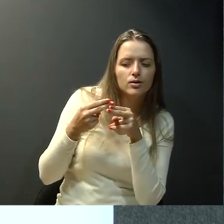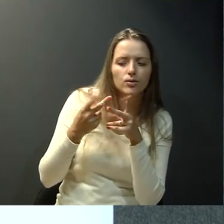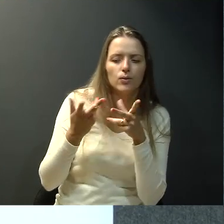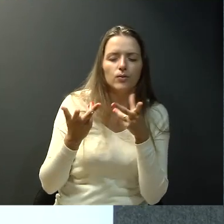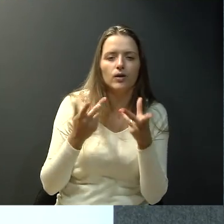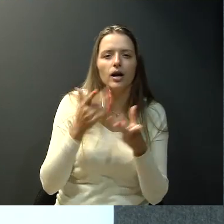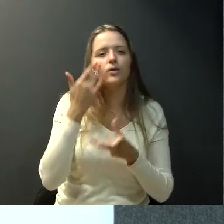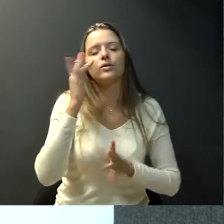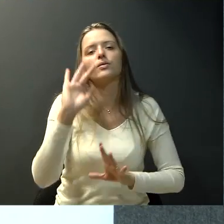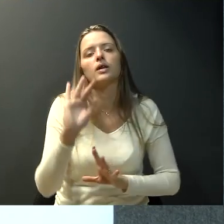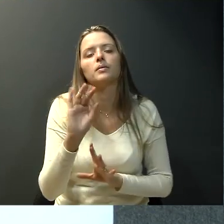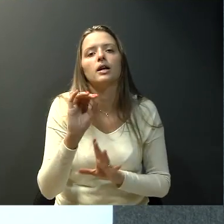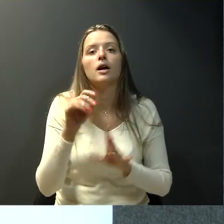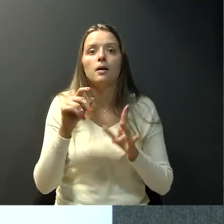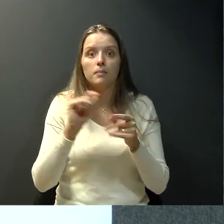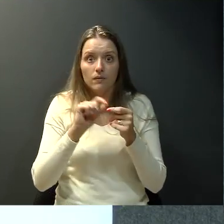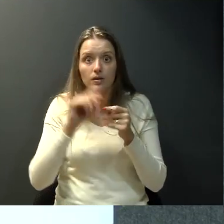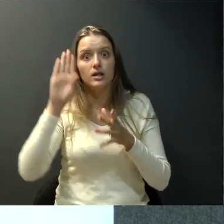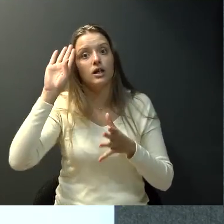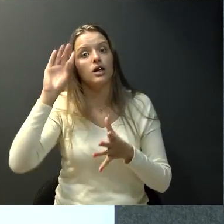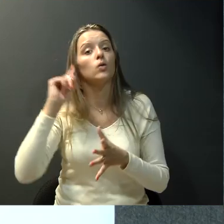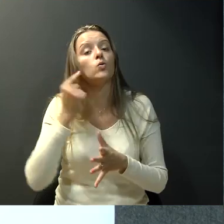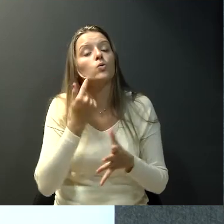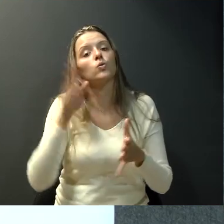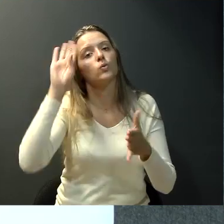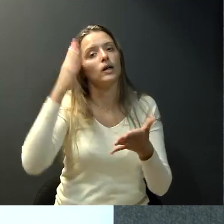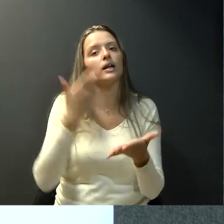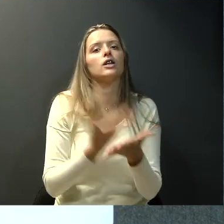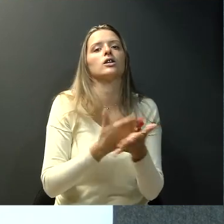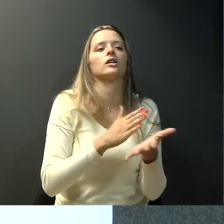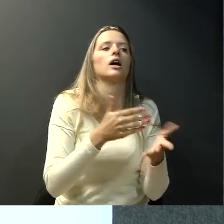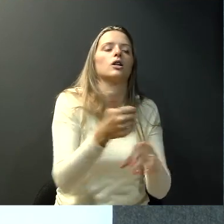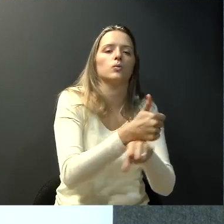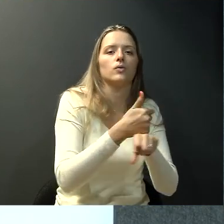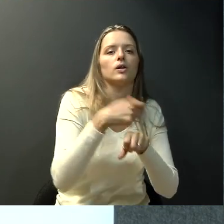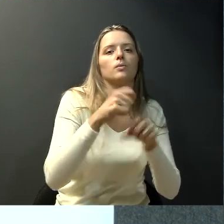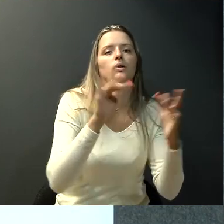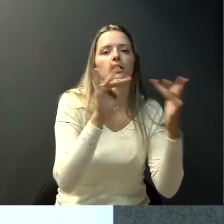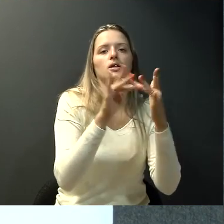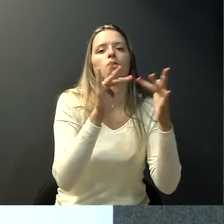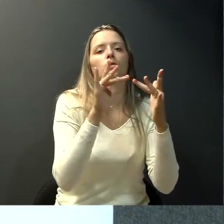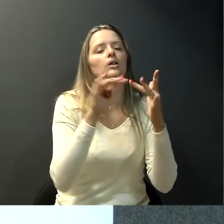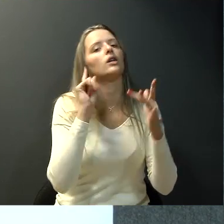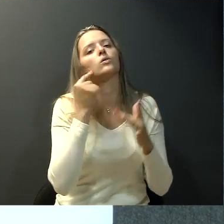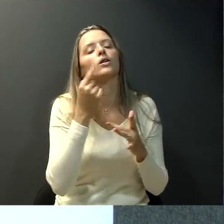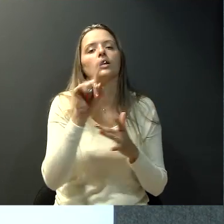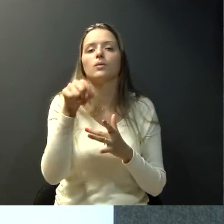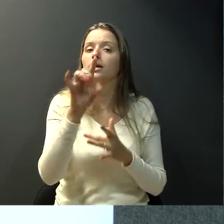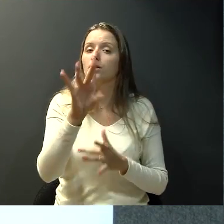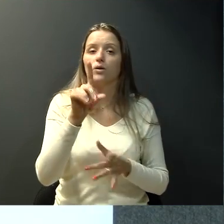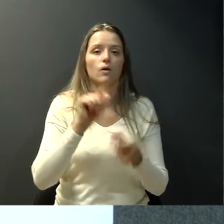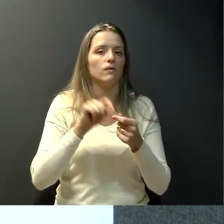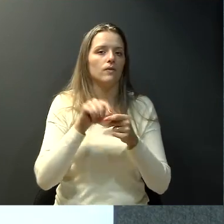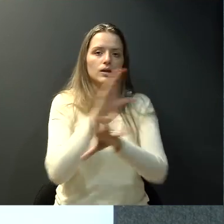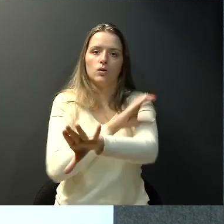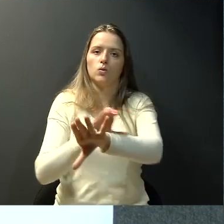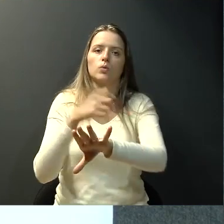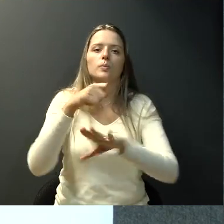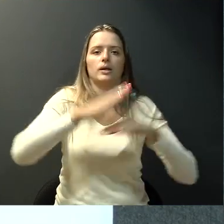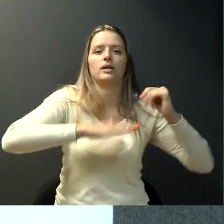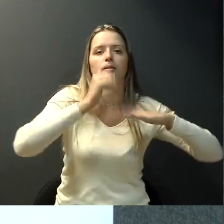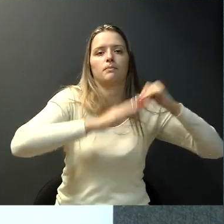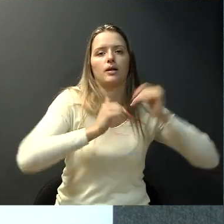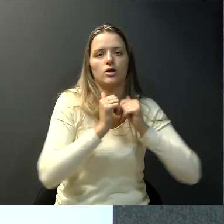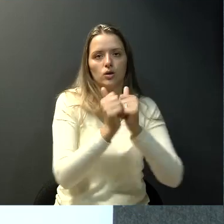confiar, então eu acho assim para tu adquirir a confiança deles também, né? Então assim, ter bastante contato com os surdos, porque não adianta só tu fazer o curso e não